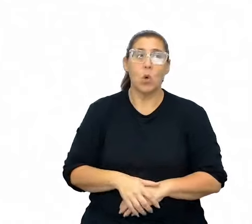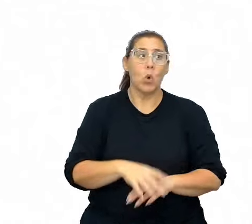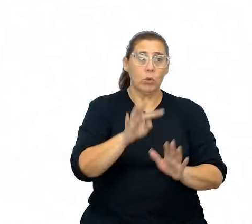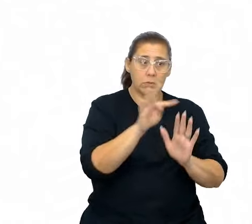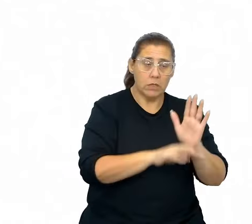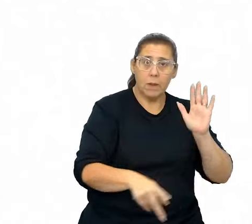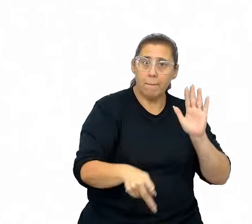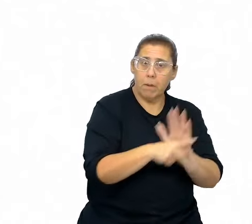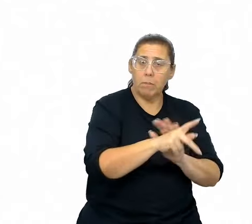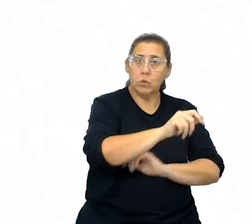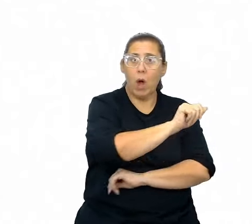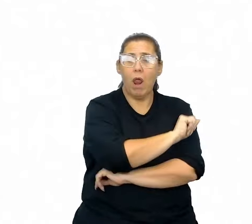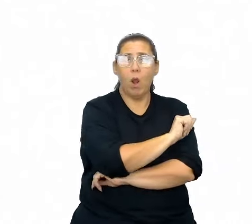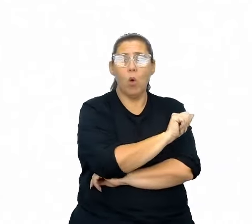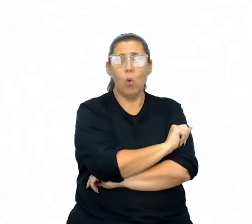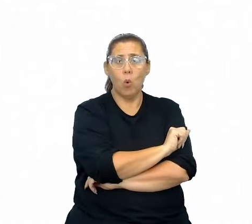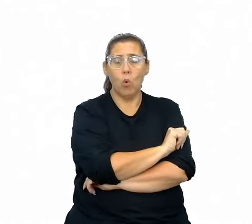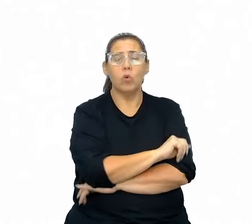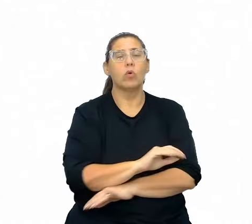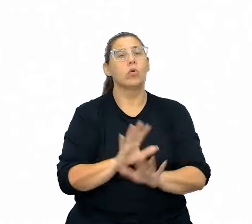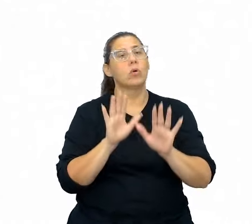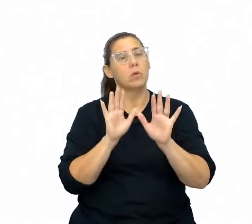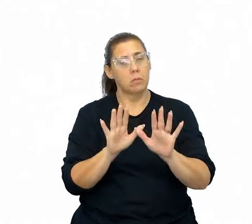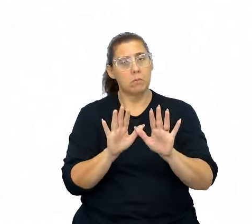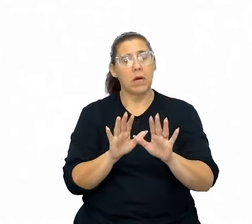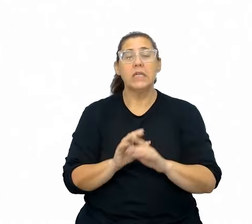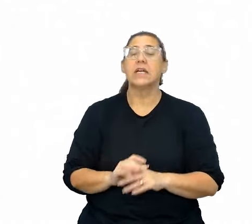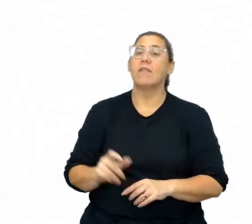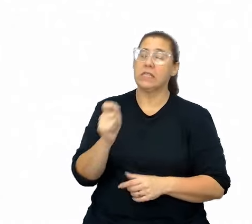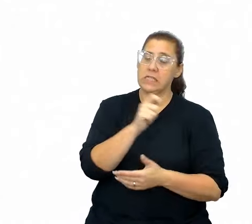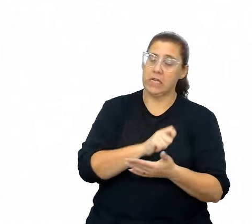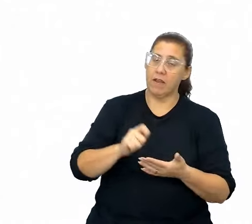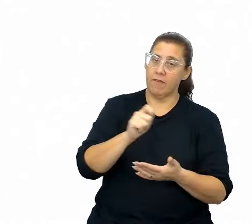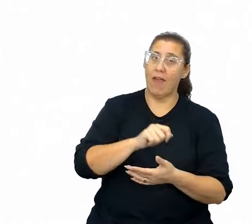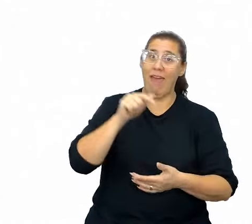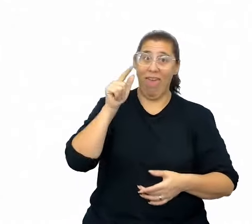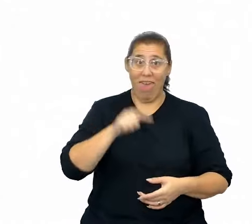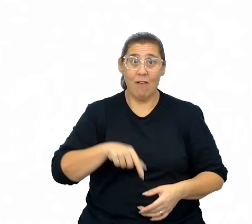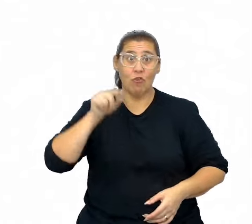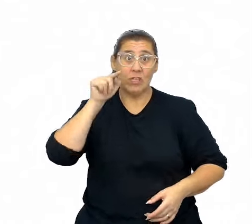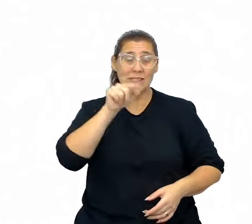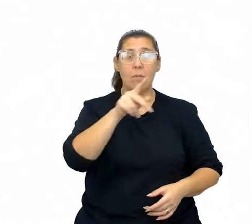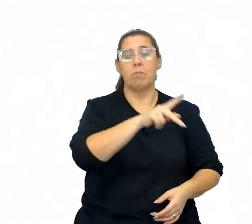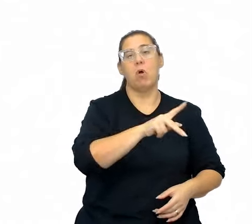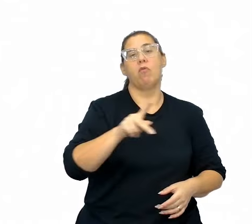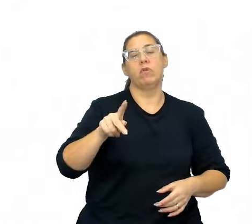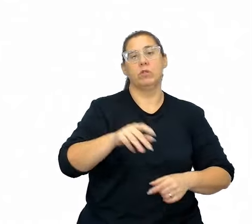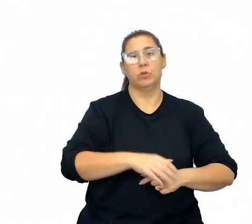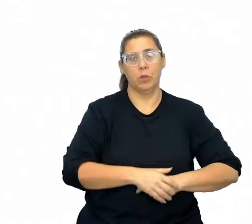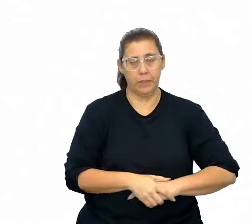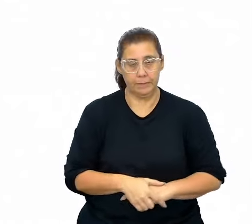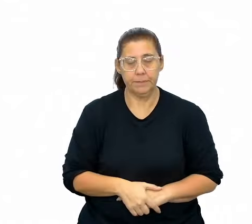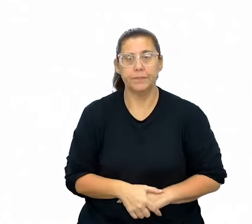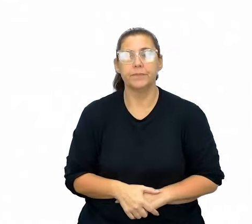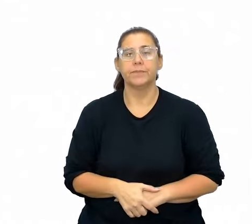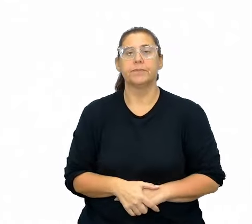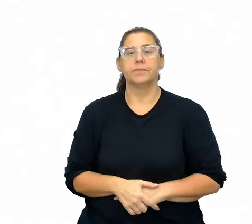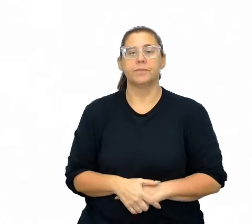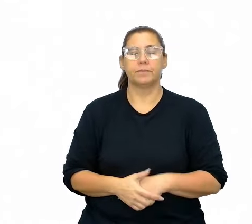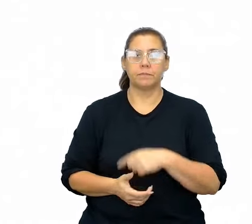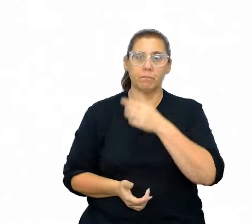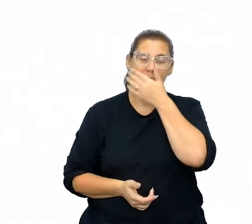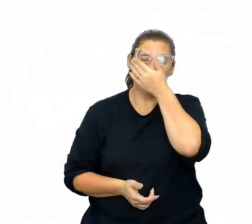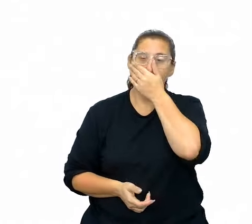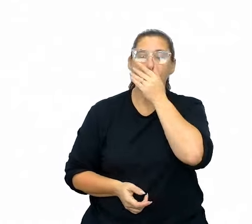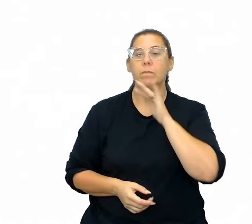estudantes, né? Porém, quem estará grafando esse texto é você, professor. É você,